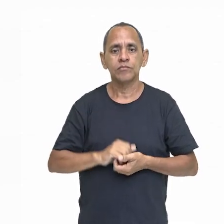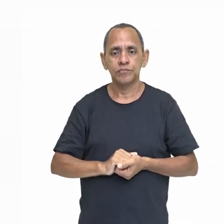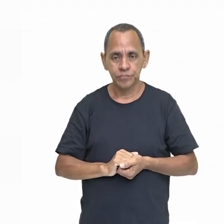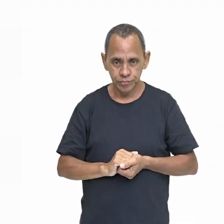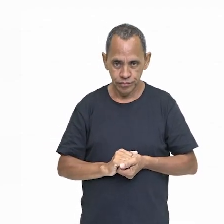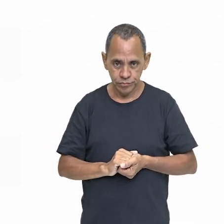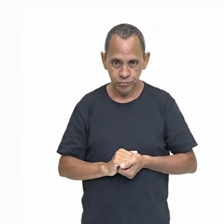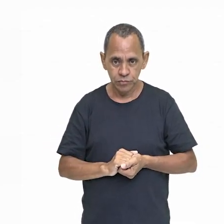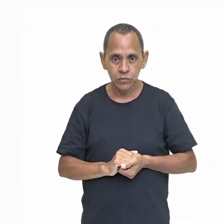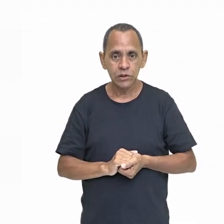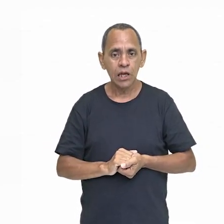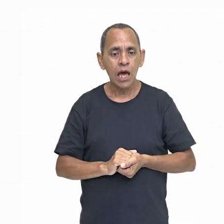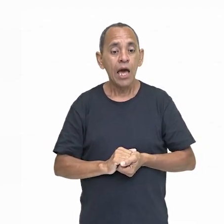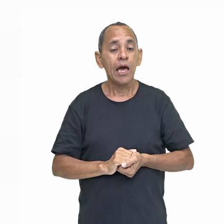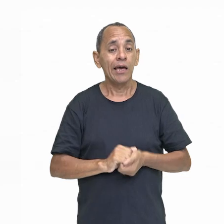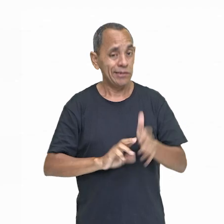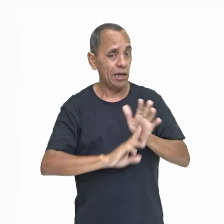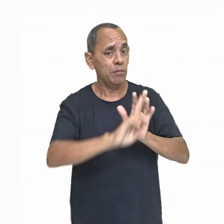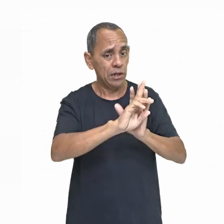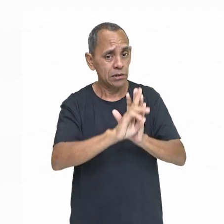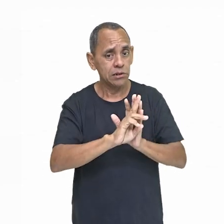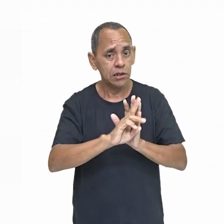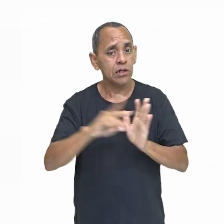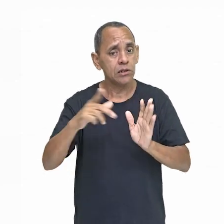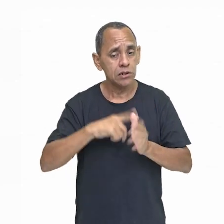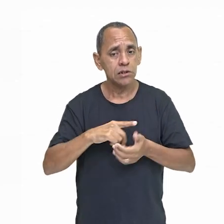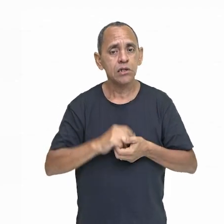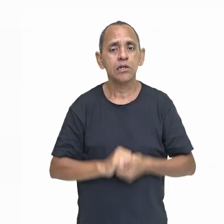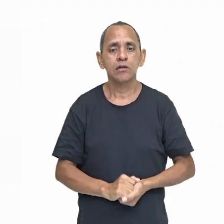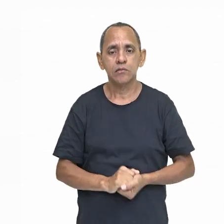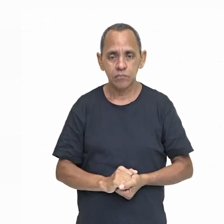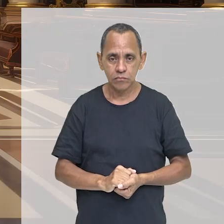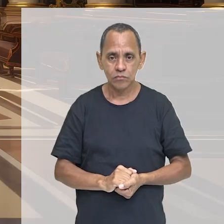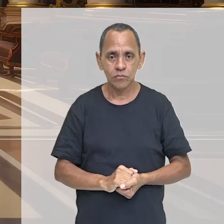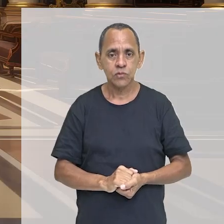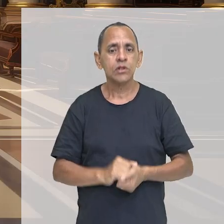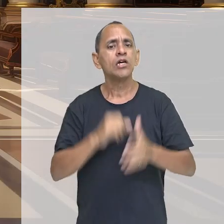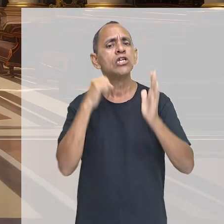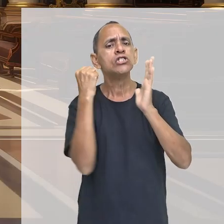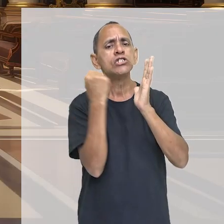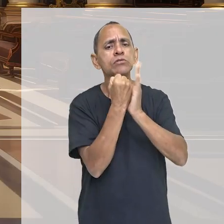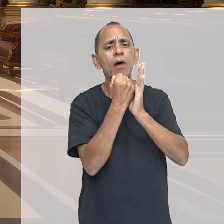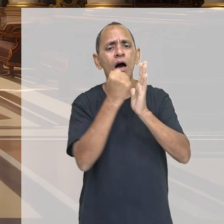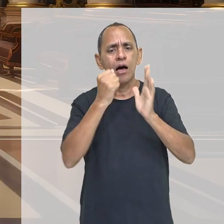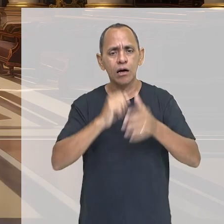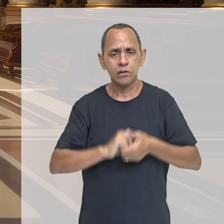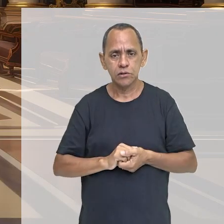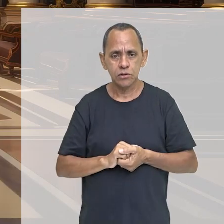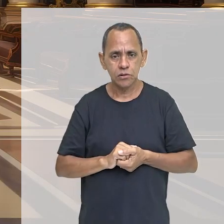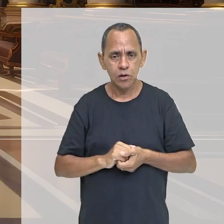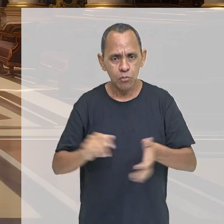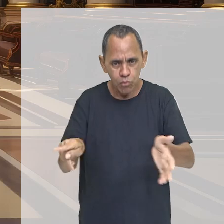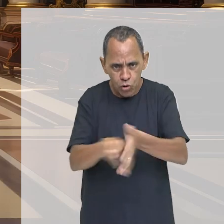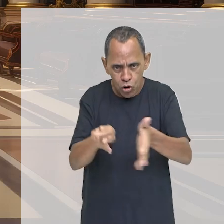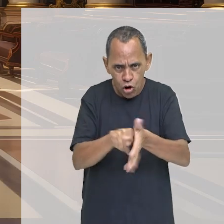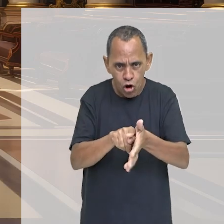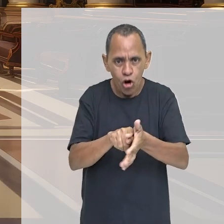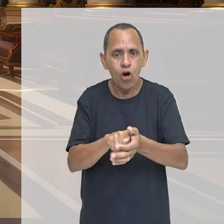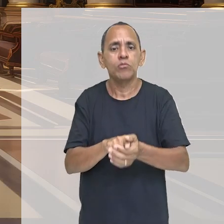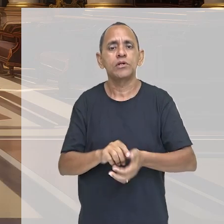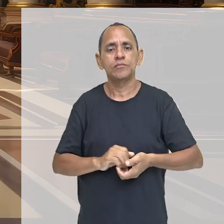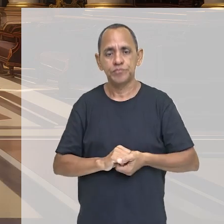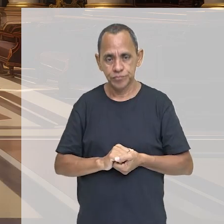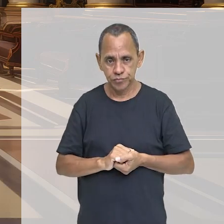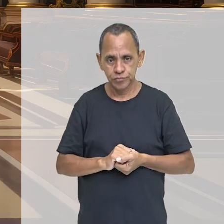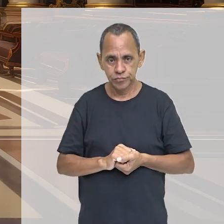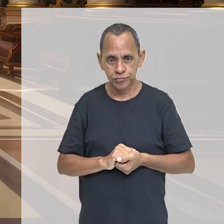são encarados como símbolos populistas, mas não somente no Brasil. Tivemos outros exemplos